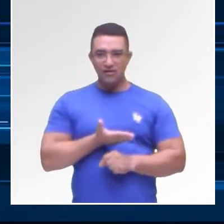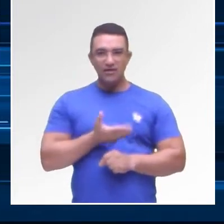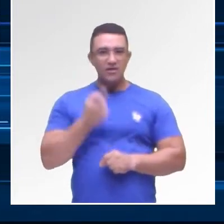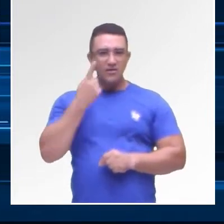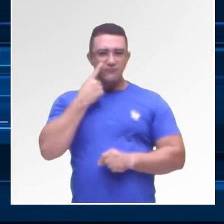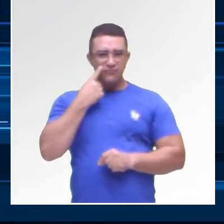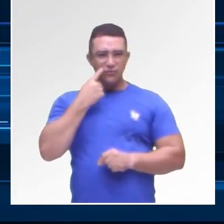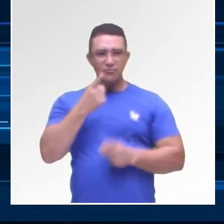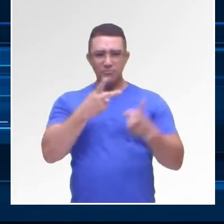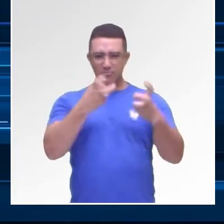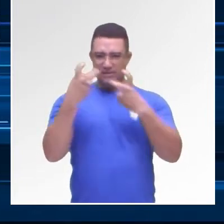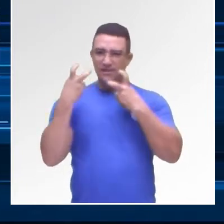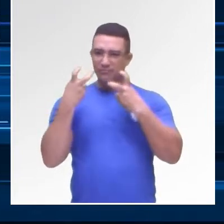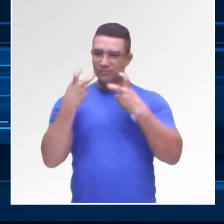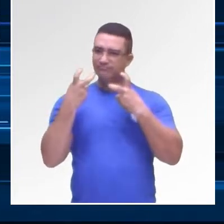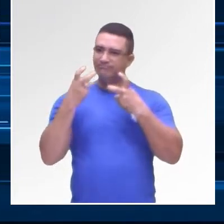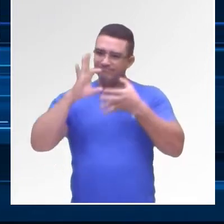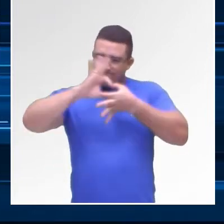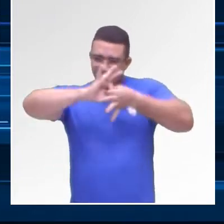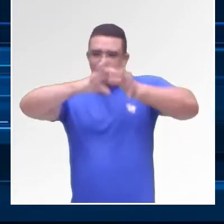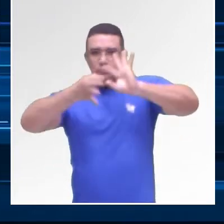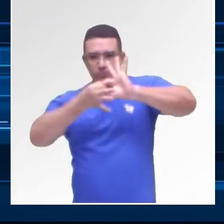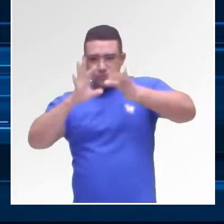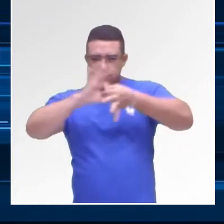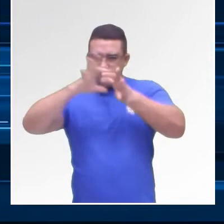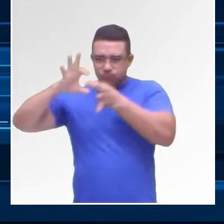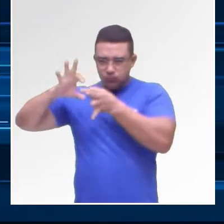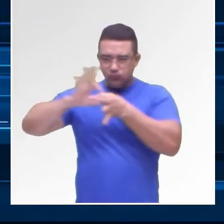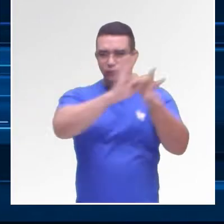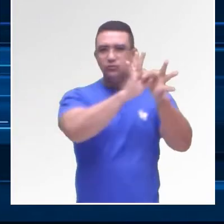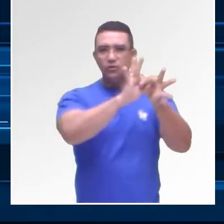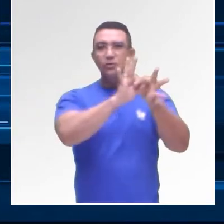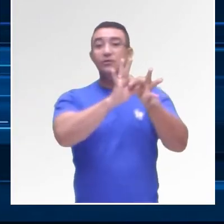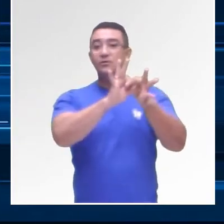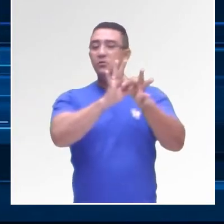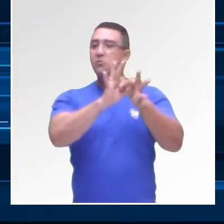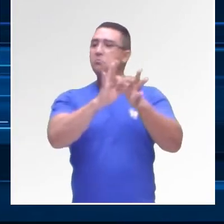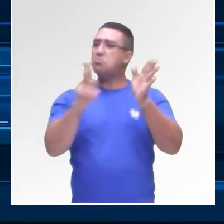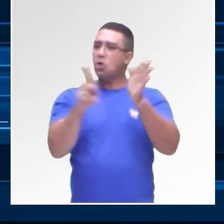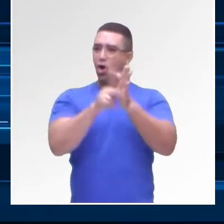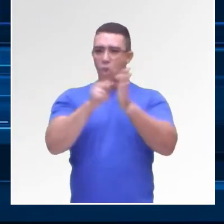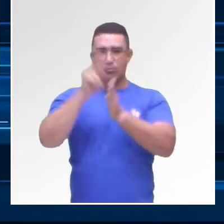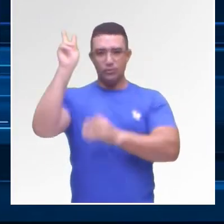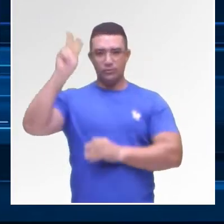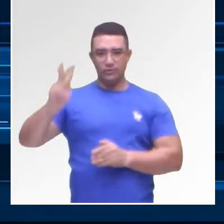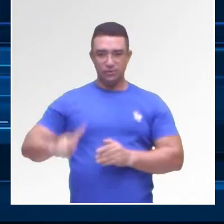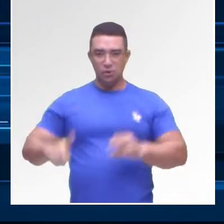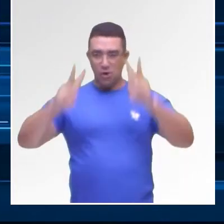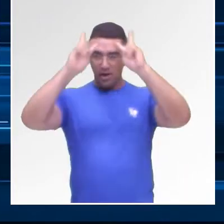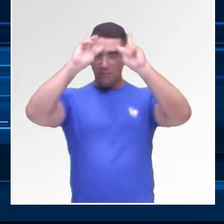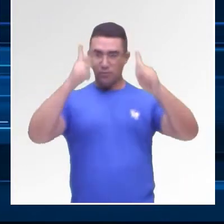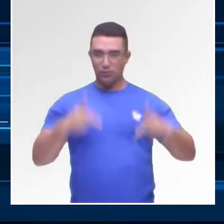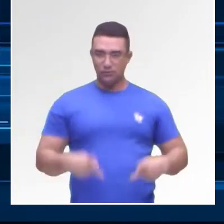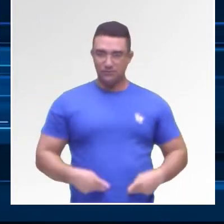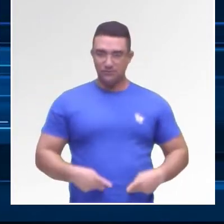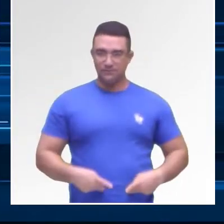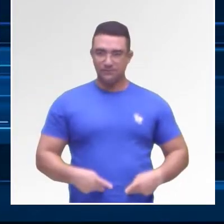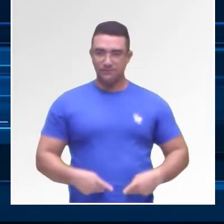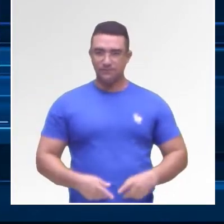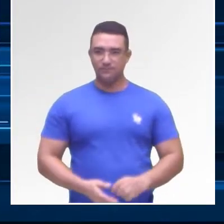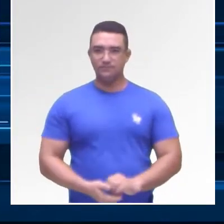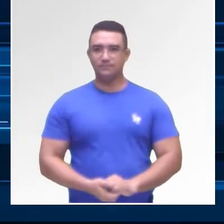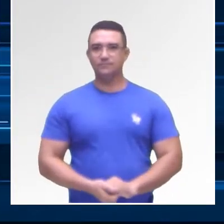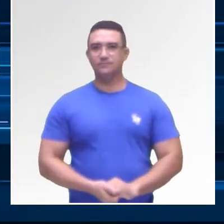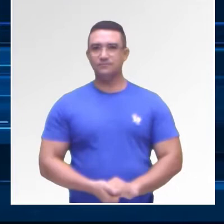entrelaçado com as nossas motivações históricas. Só voltando na última cartela, deixa eu ver se